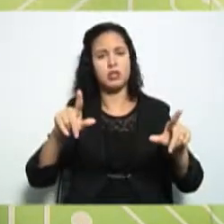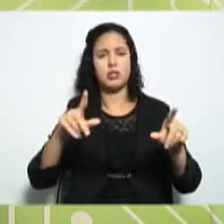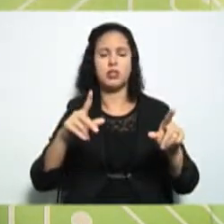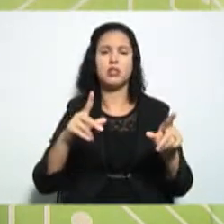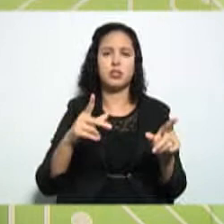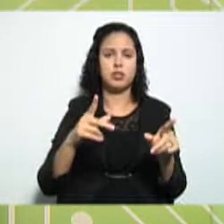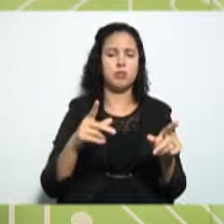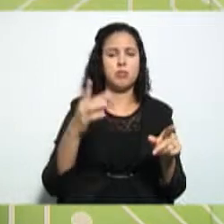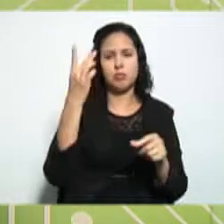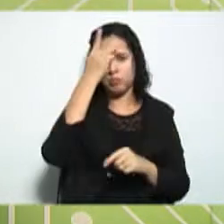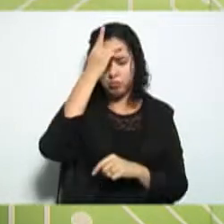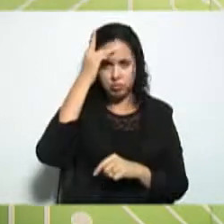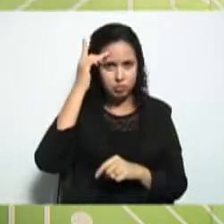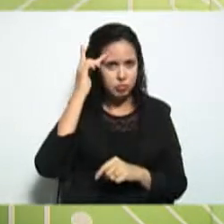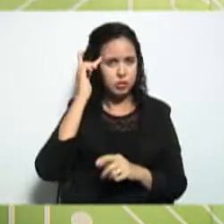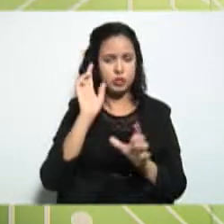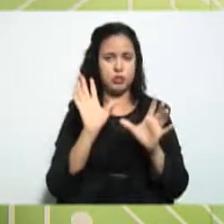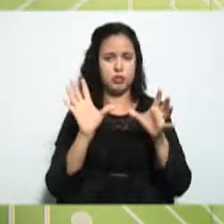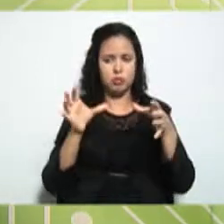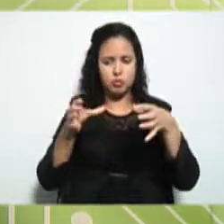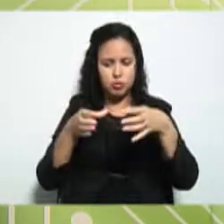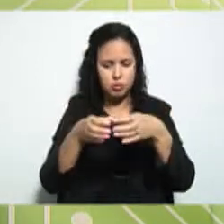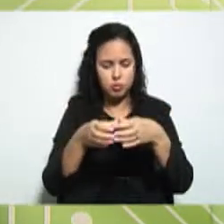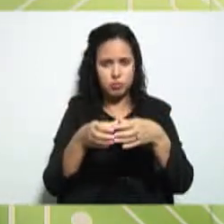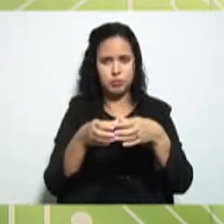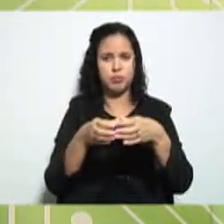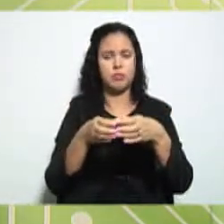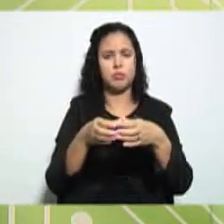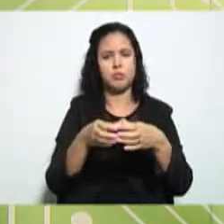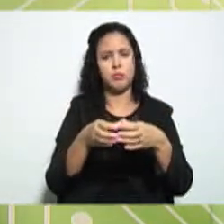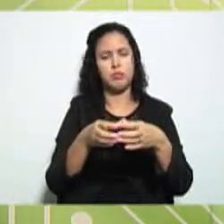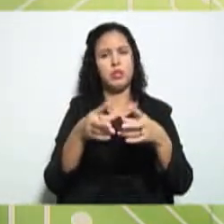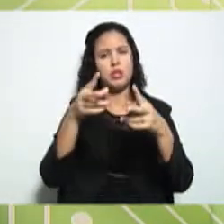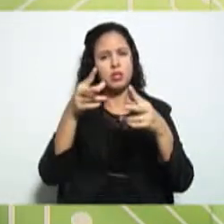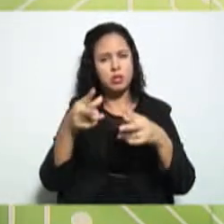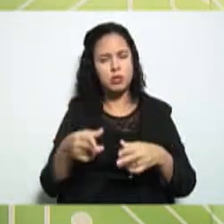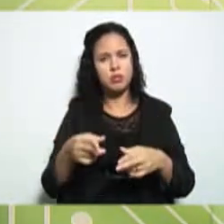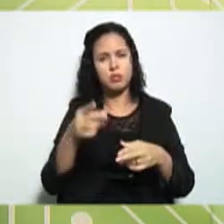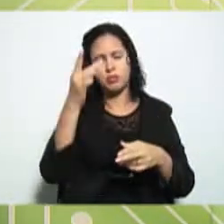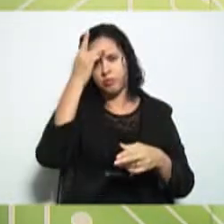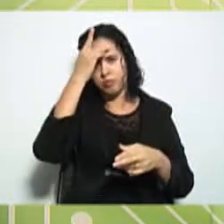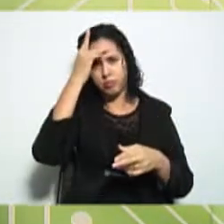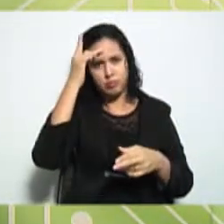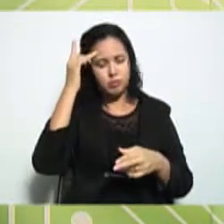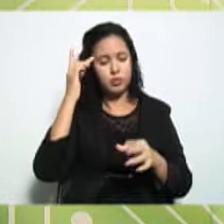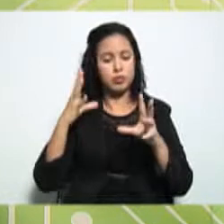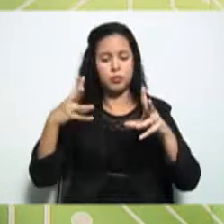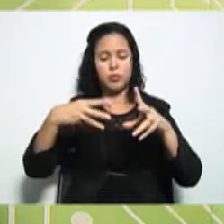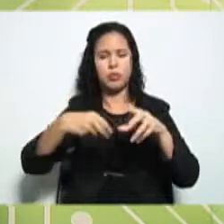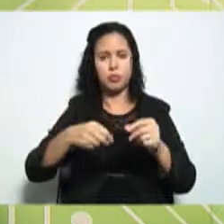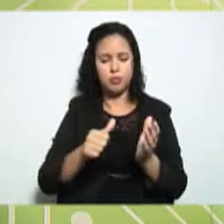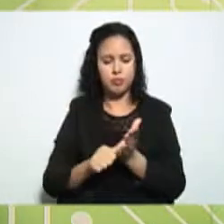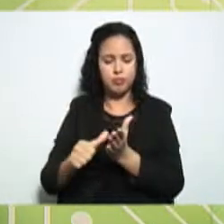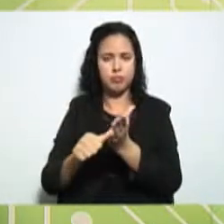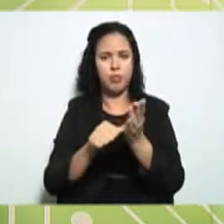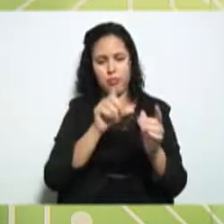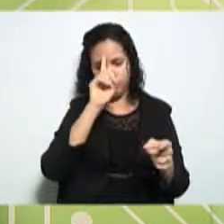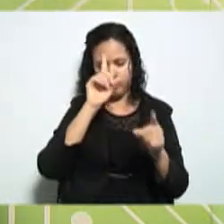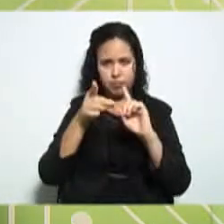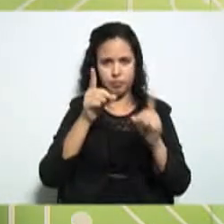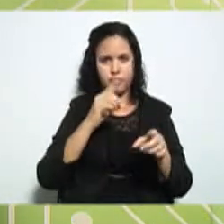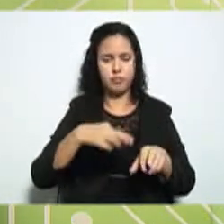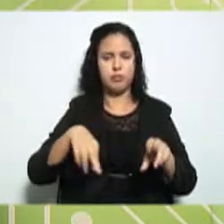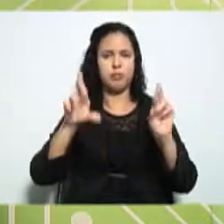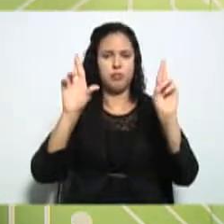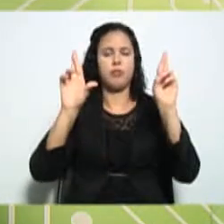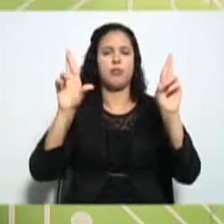de pessoas que compõem uma cooperativa é igual ao número de pessoas que comandam essa cooperativa. Isso porque o órgão